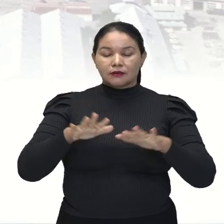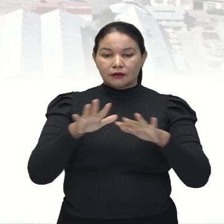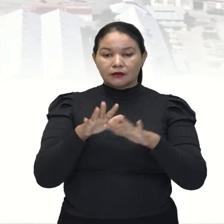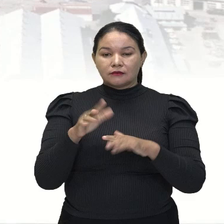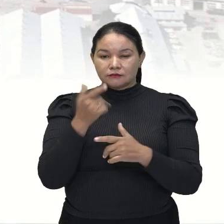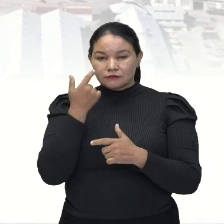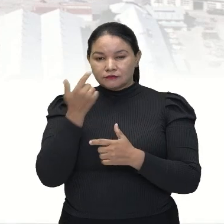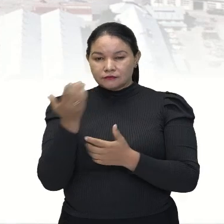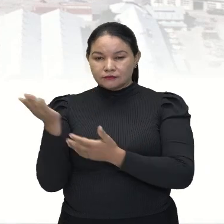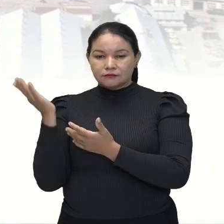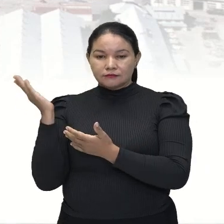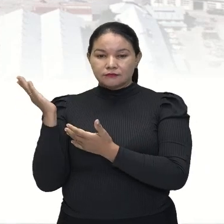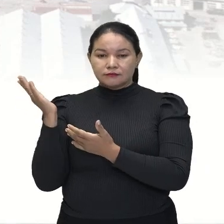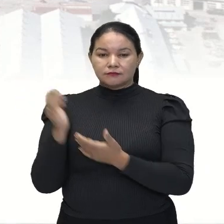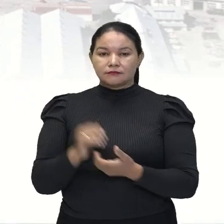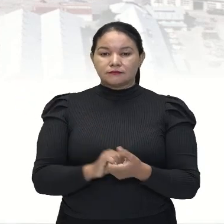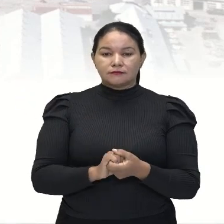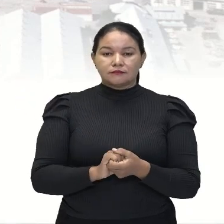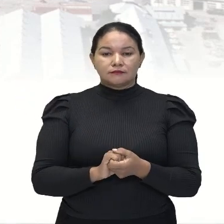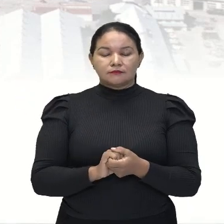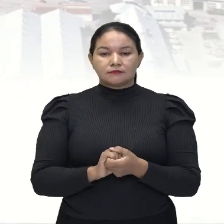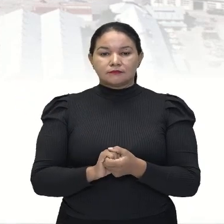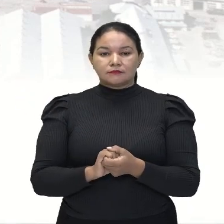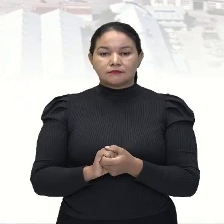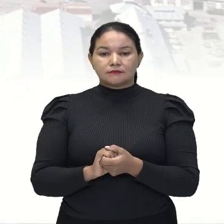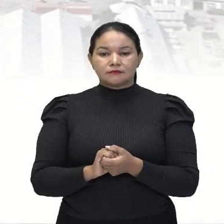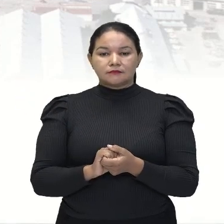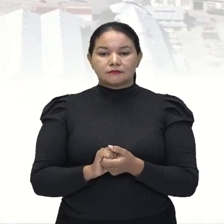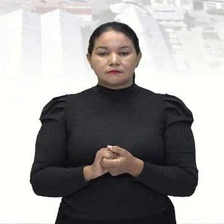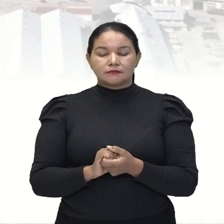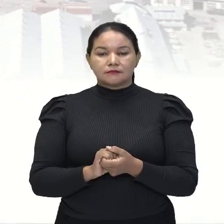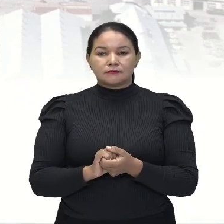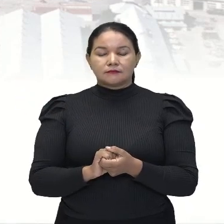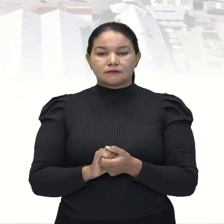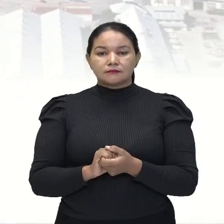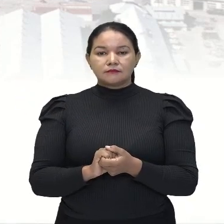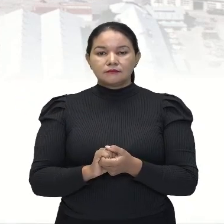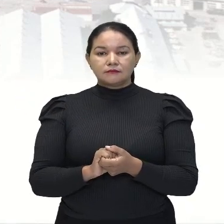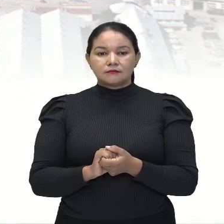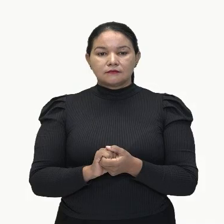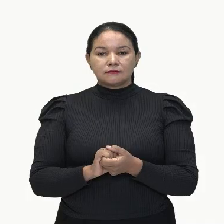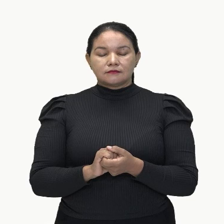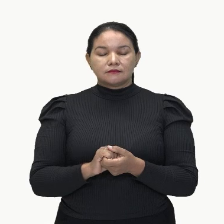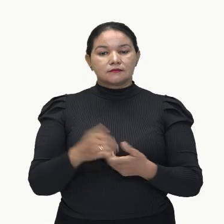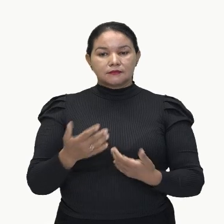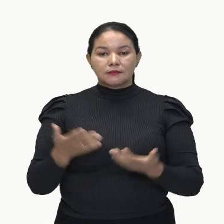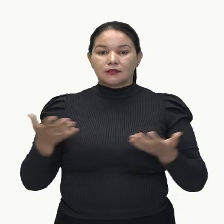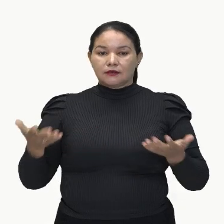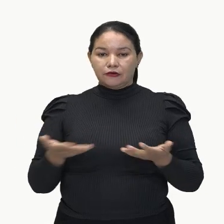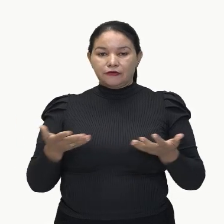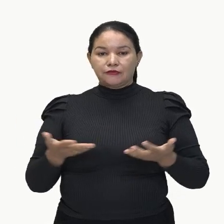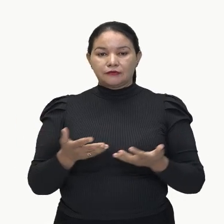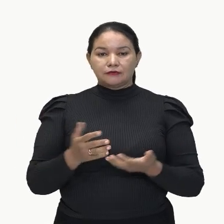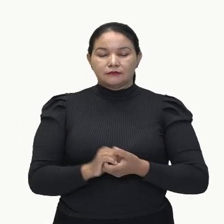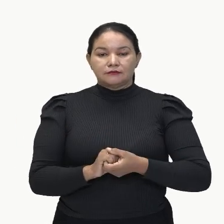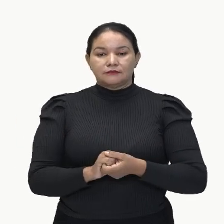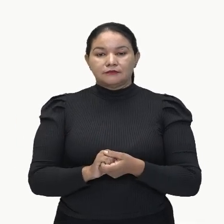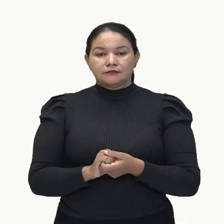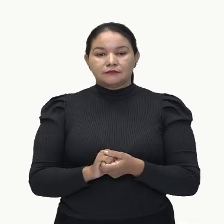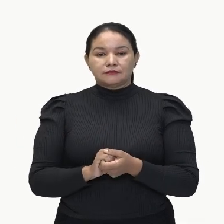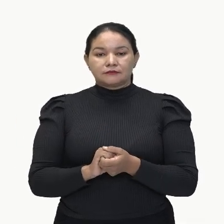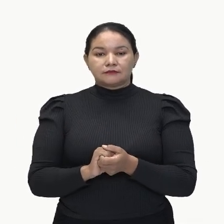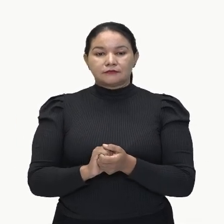palavras que serão acentuadas hoje então eu não vou est circulando Ok e bom agora acredito que a